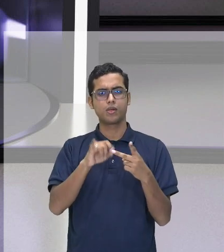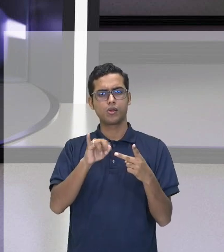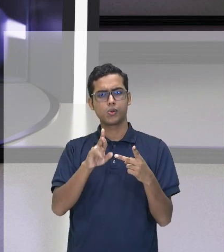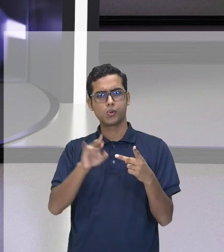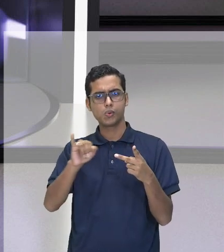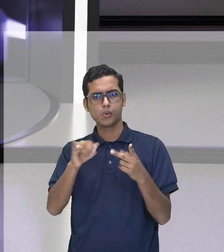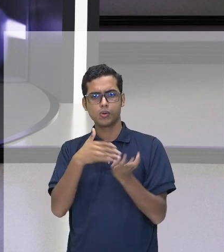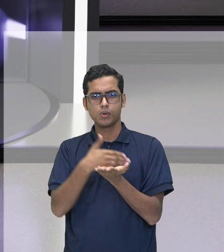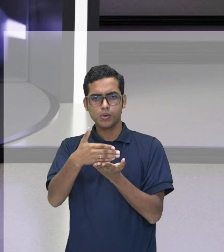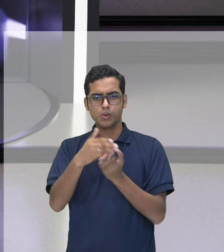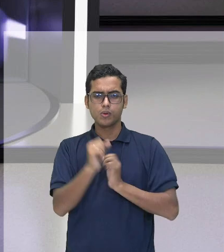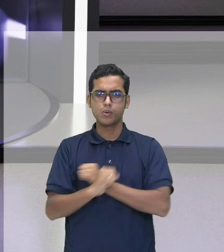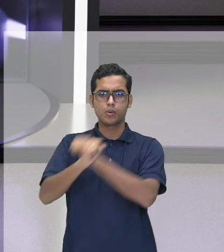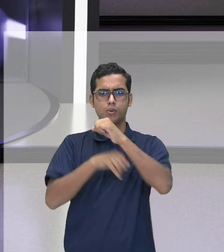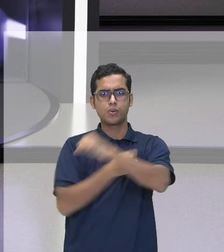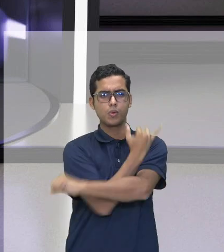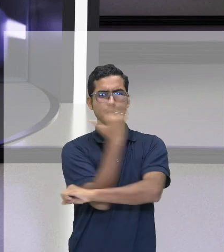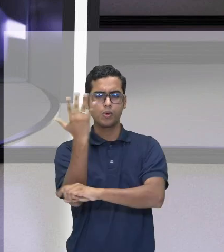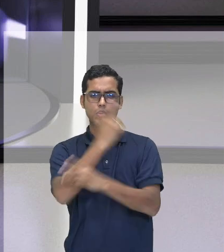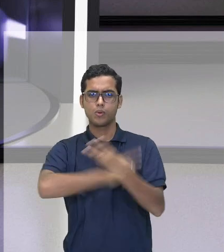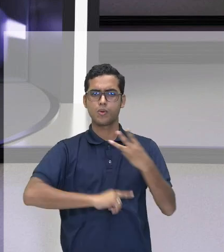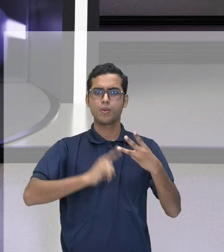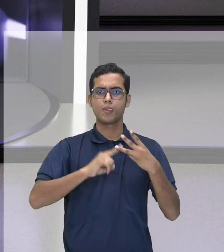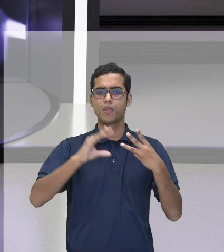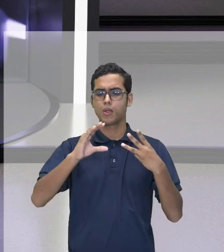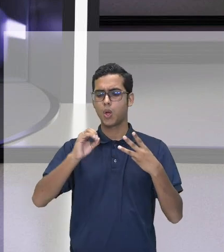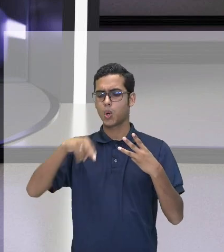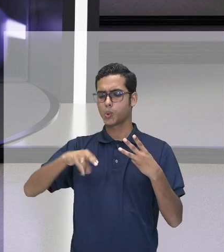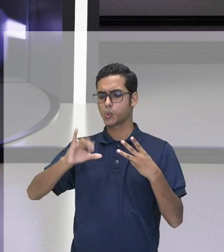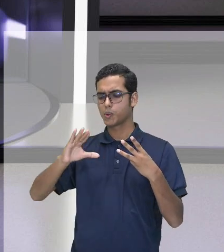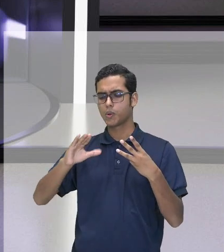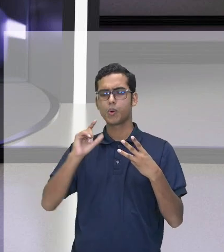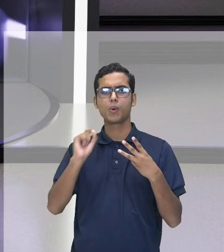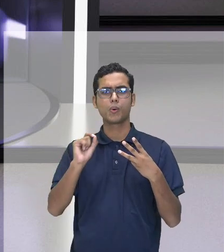iniciativa de proteção às florestas, o CONIC, que